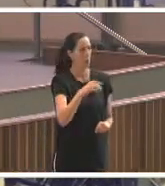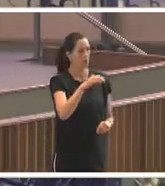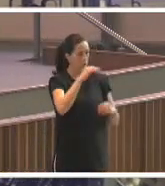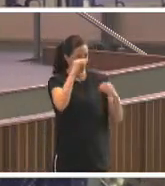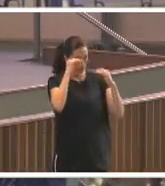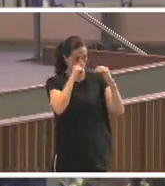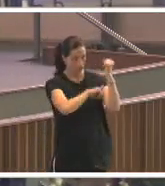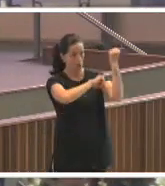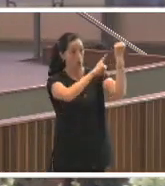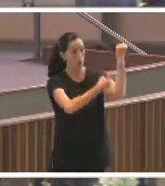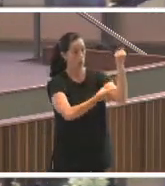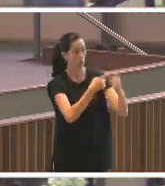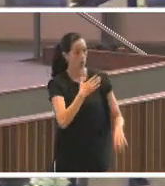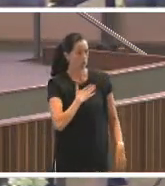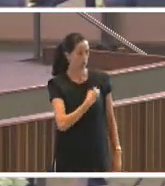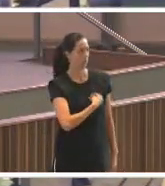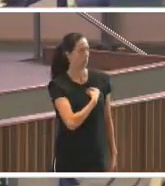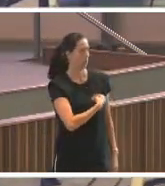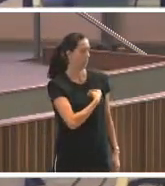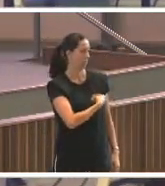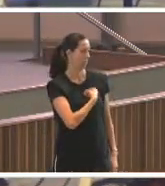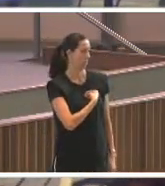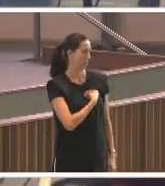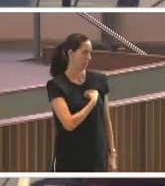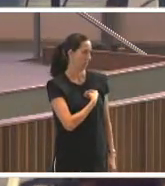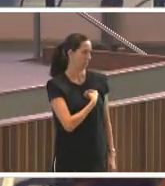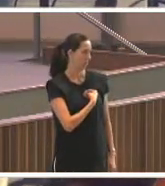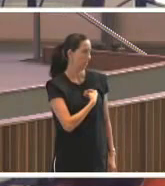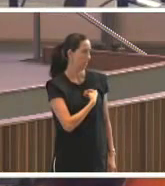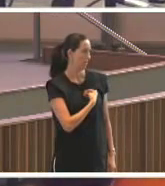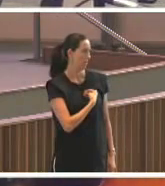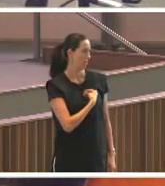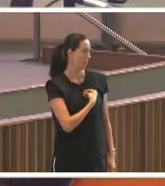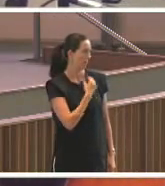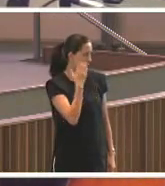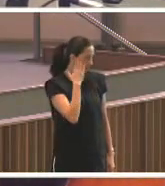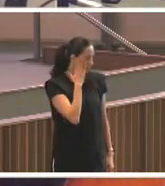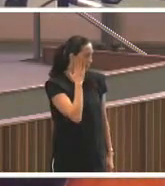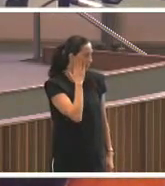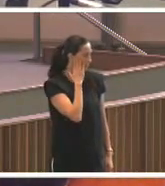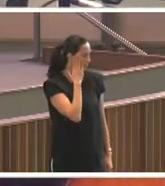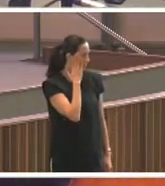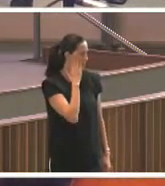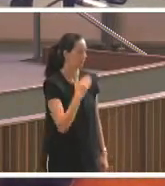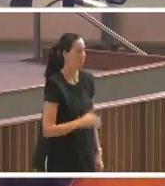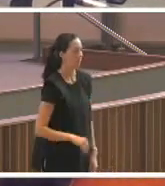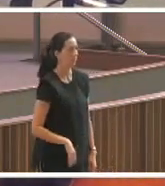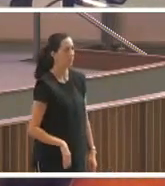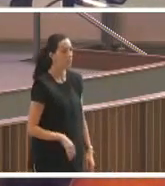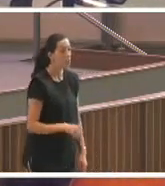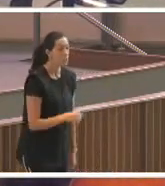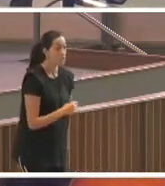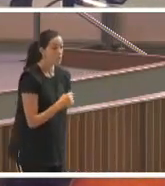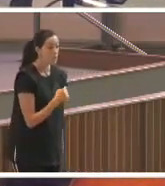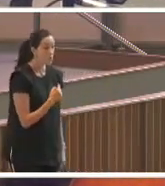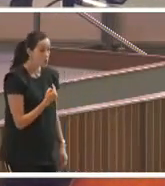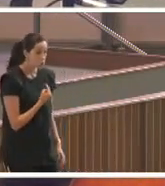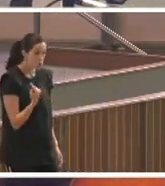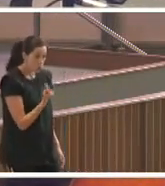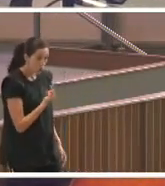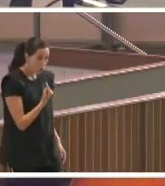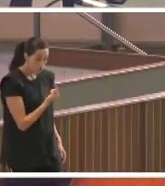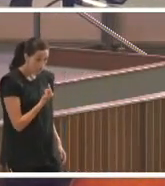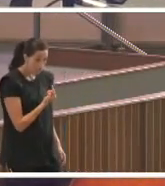essa é a dinâmica de Deus na nossa vida. Porque andar sozinho é um perigo, a gente pode